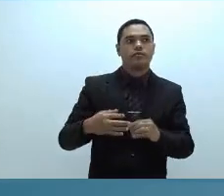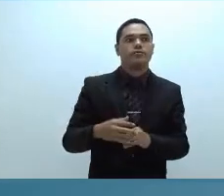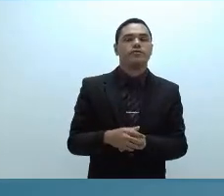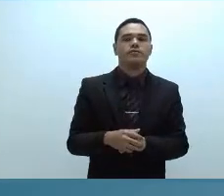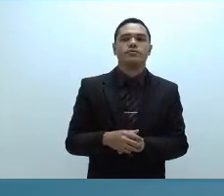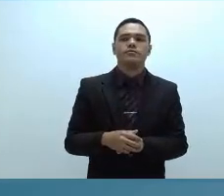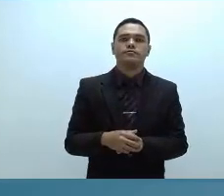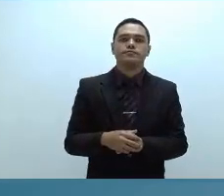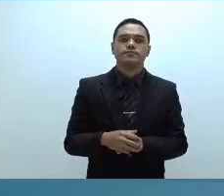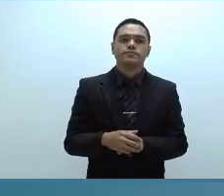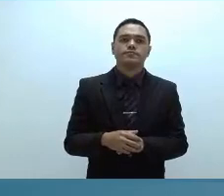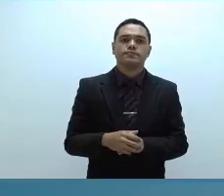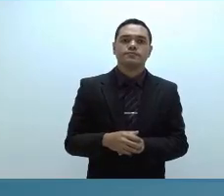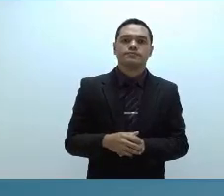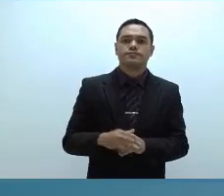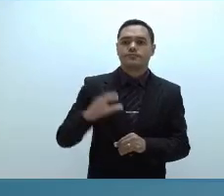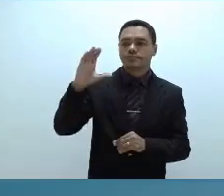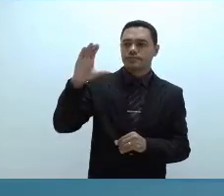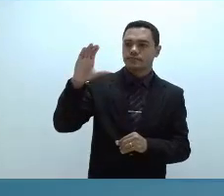cientista e desembargador,